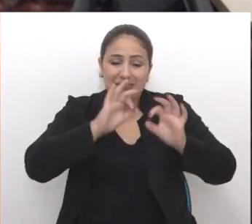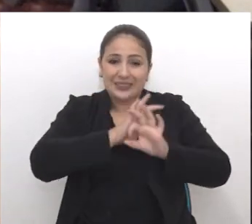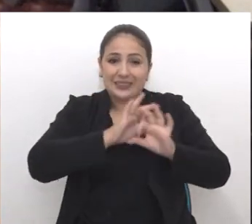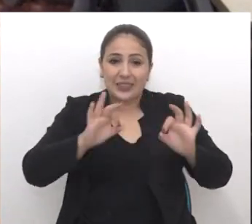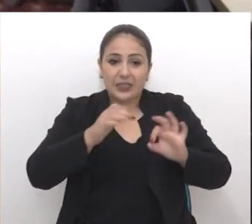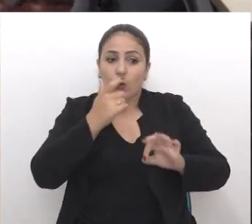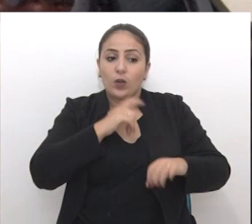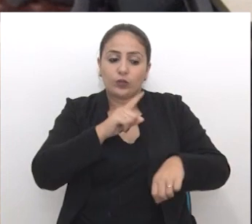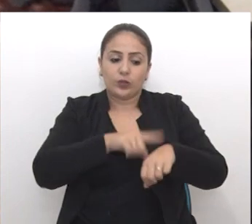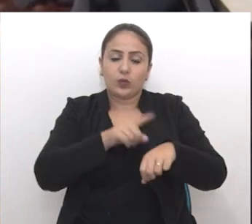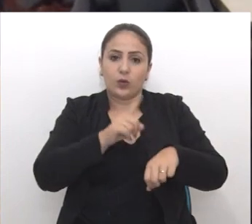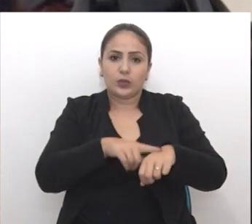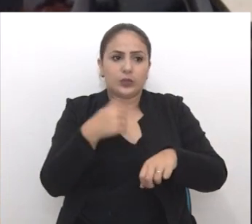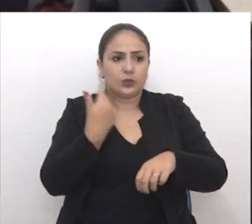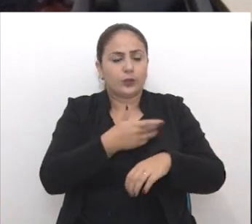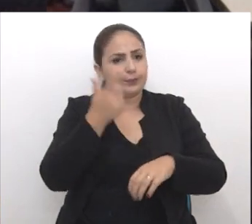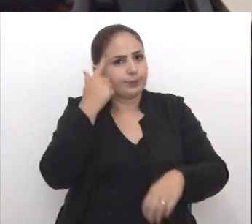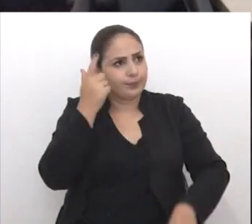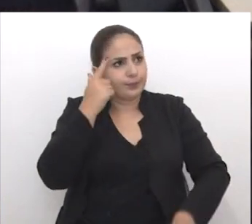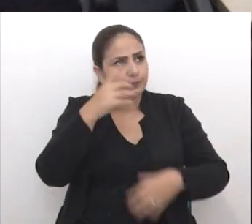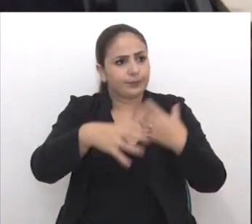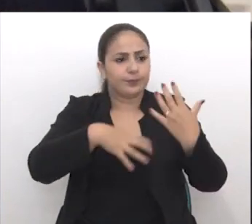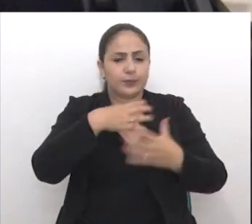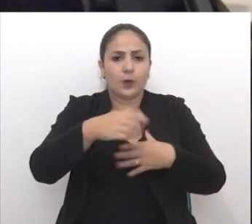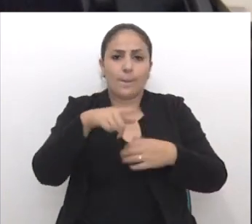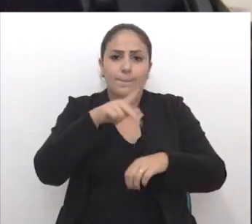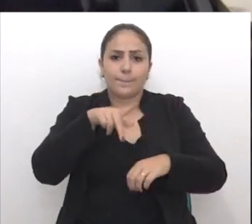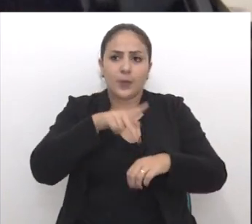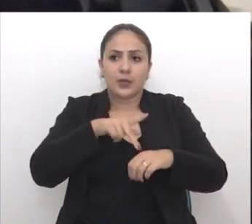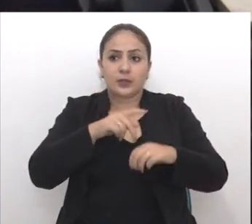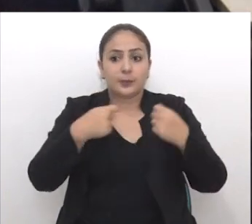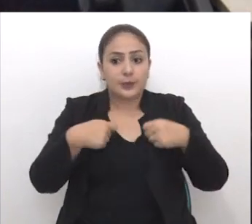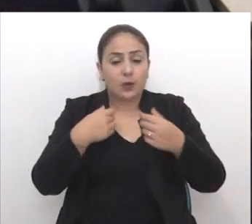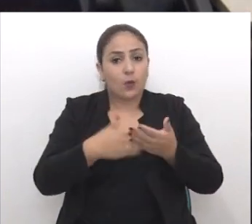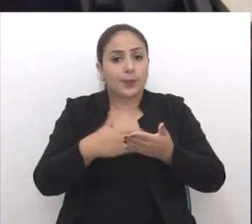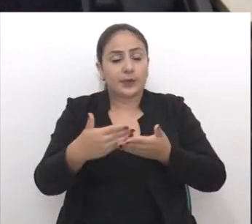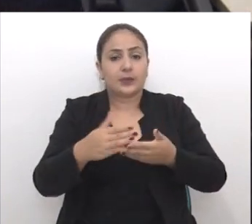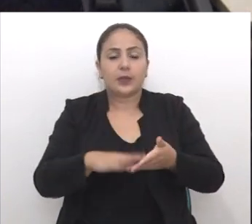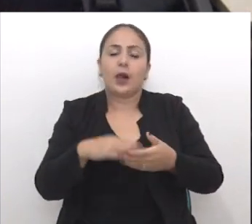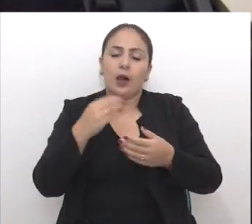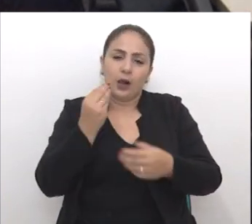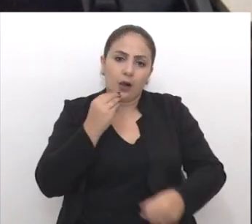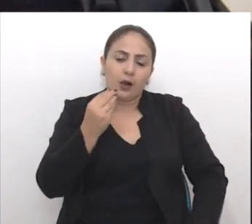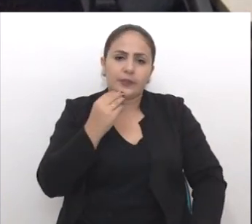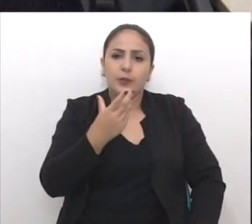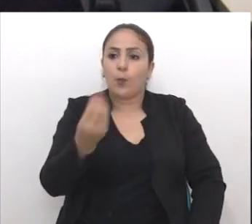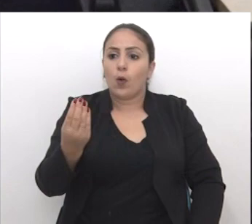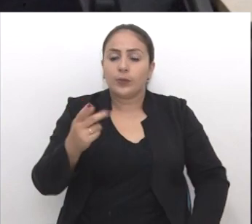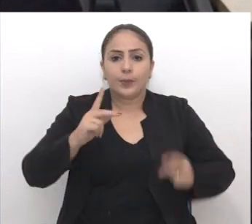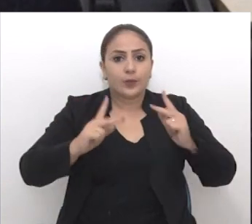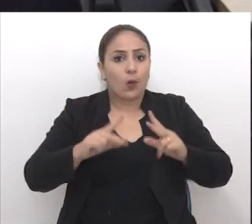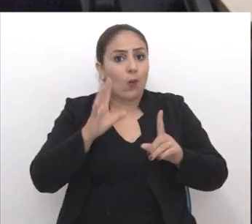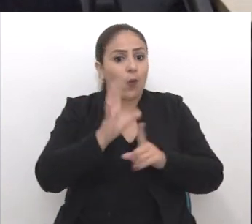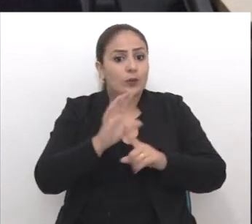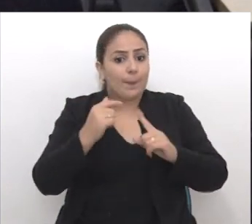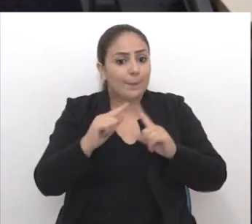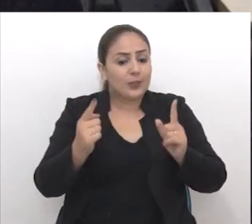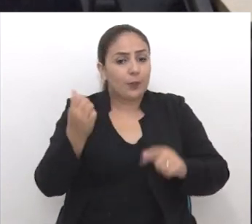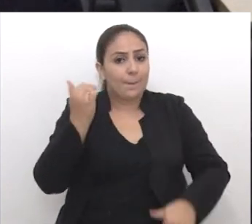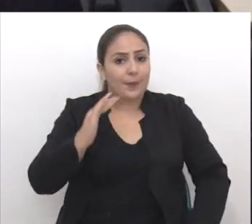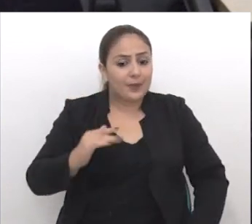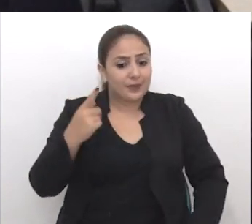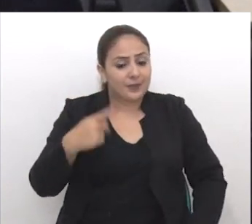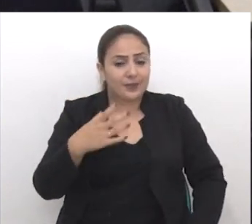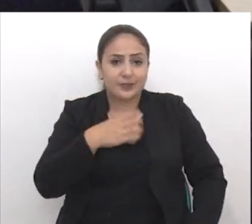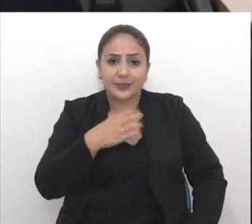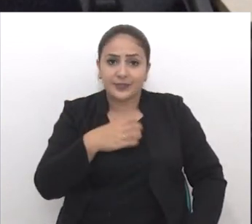tá na hora de alguma reviravolta ter que ter nesse país, e alguém tem que começar com isso. Lógico que vai ter um monte de gente contra, mas no Brasil é